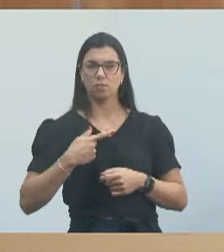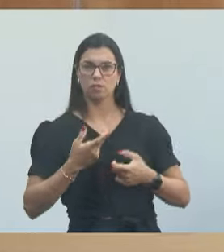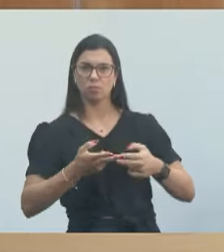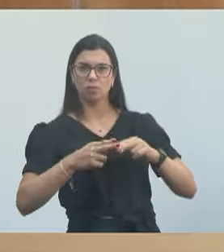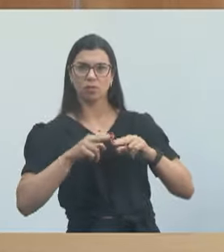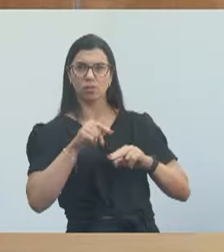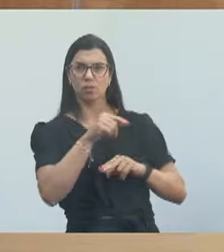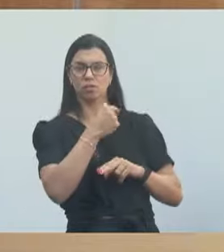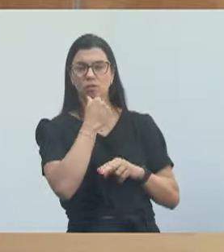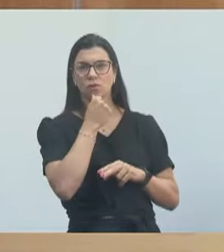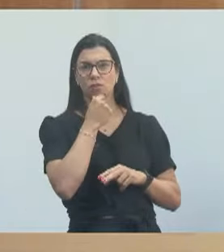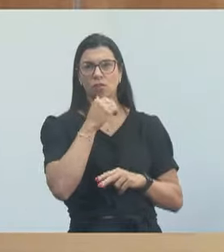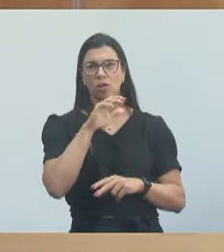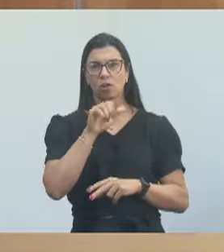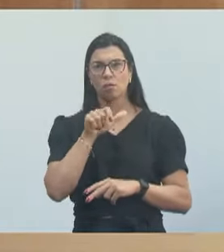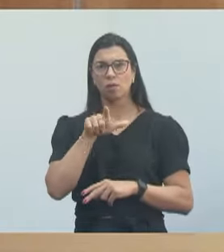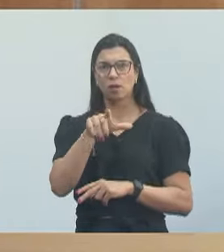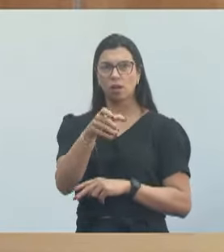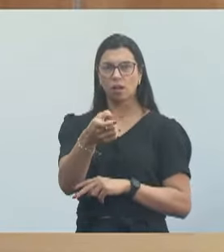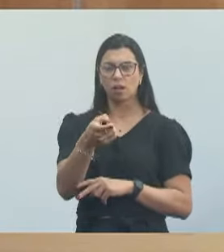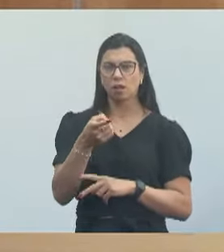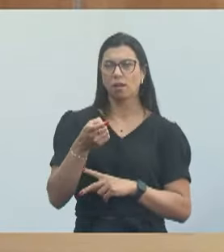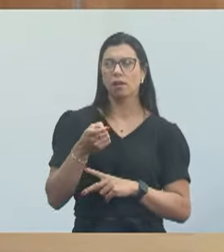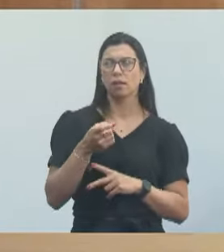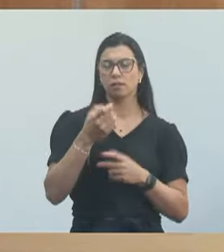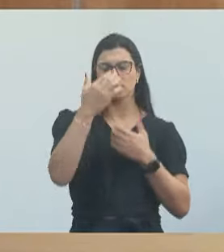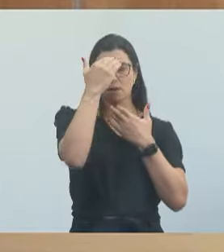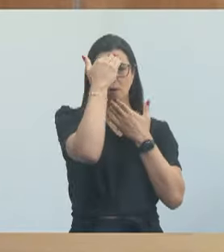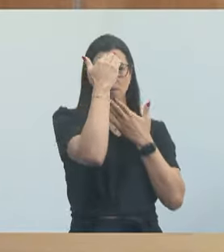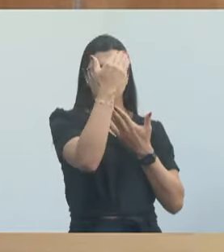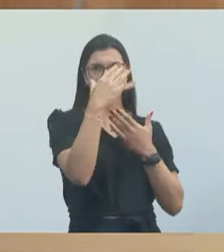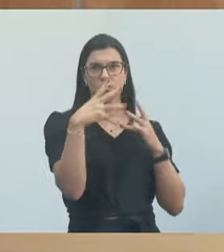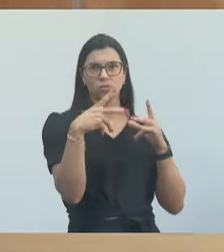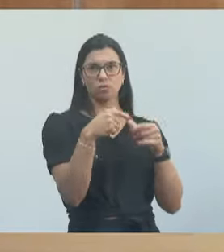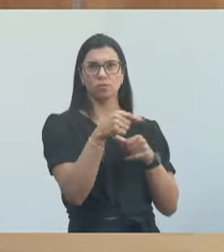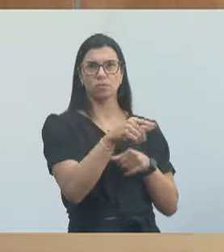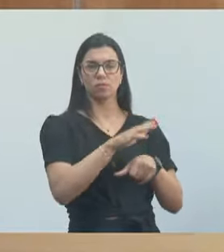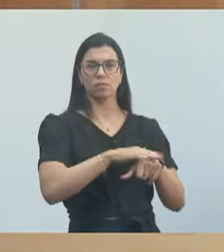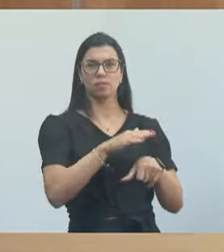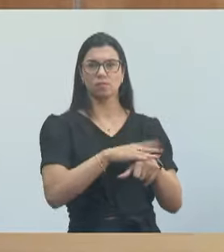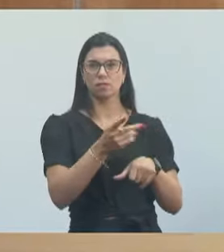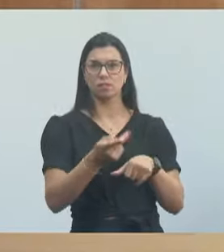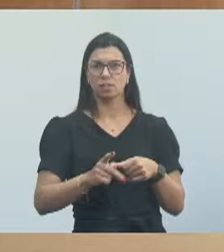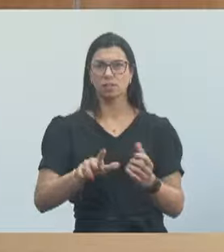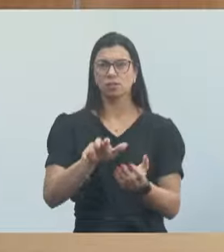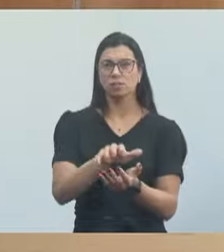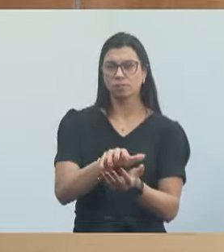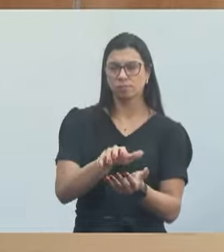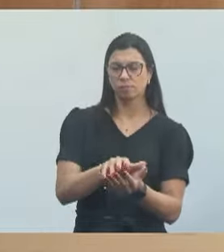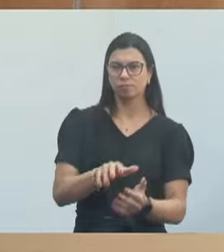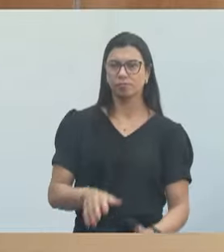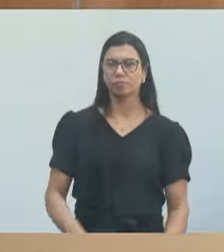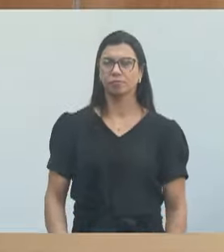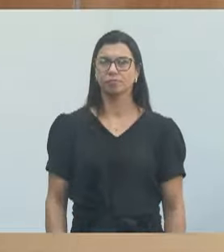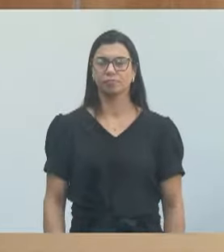Eu não podia deixar de subir aqui e falar isso para você. Obrigado pelo que você faz para o nosso município e para o nosso patrimônio.